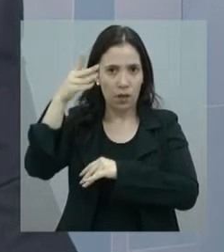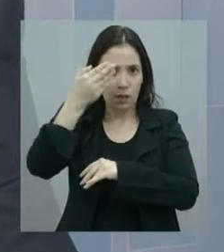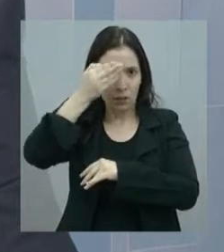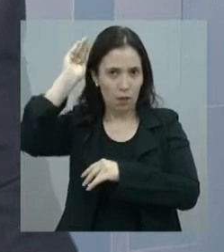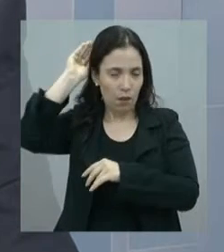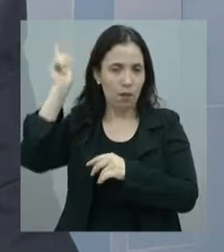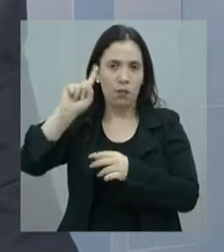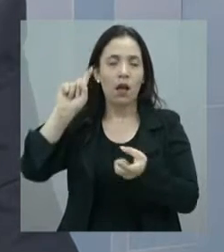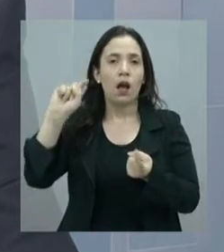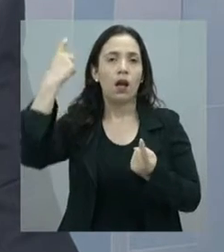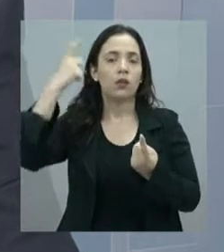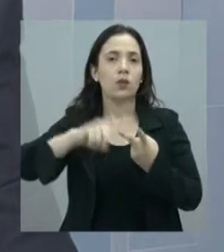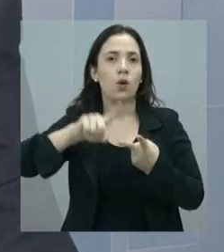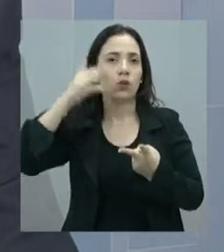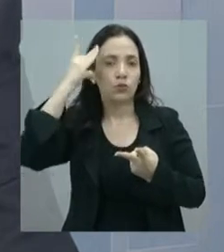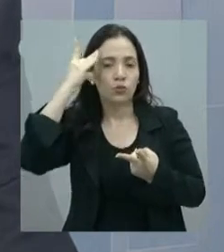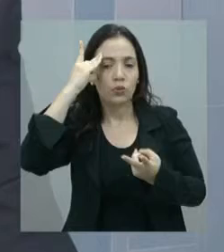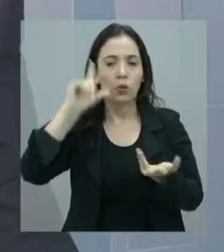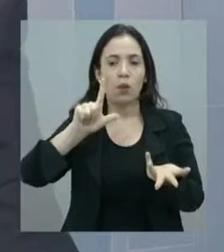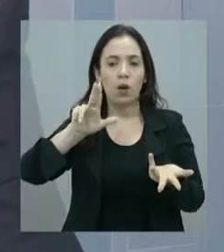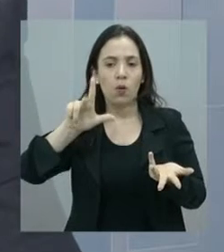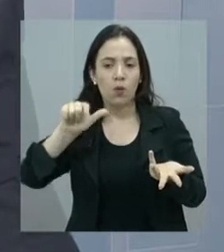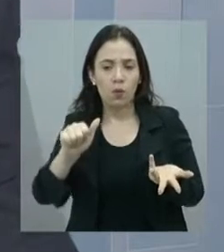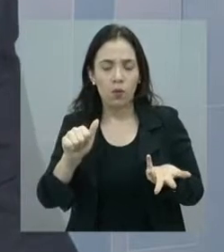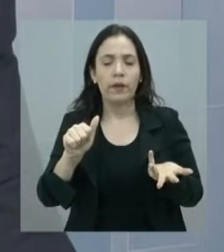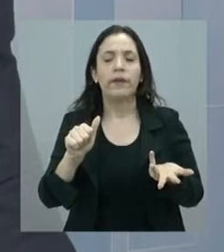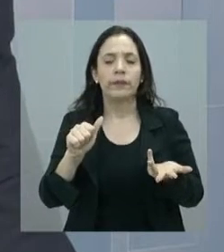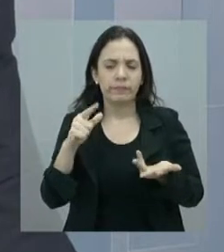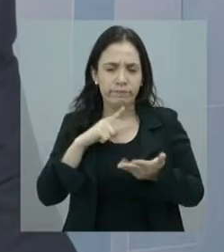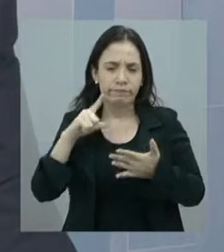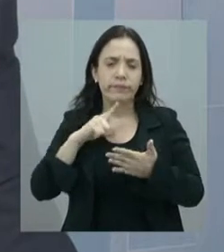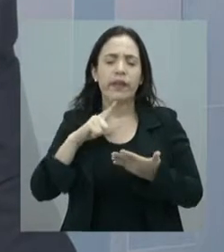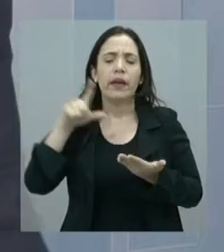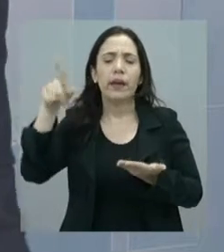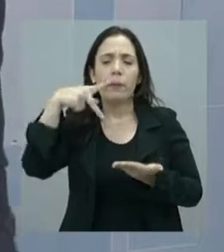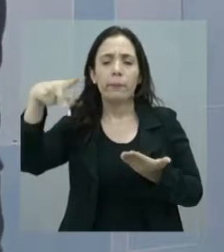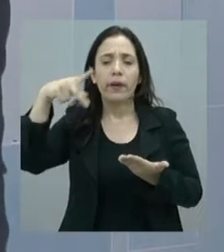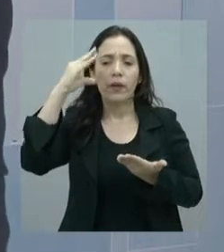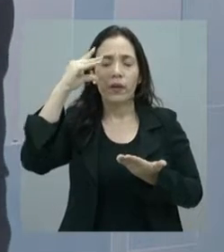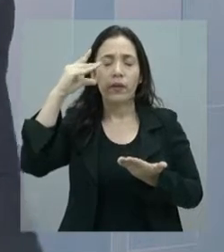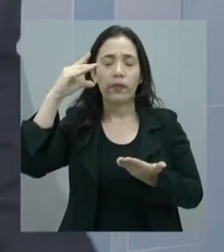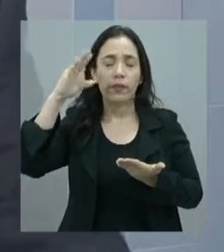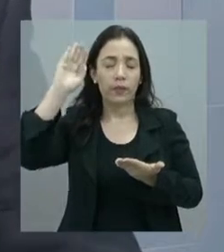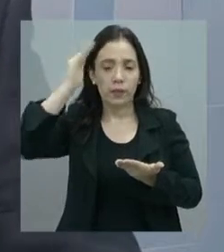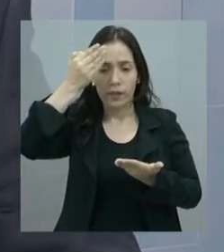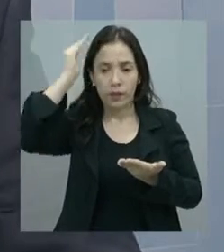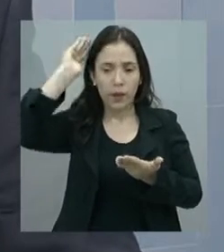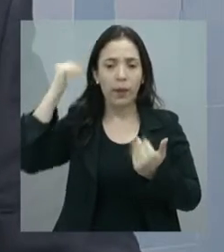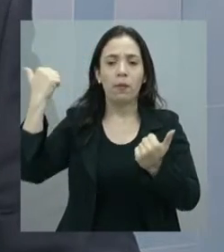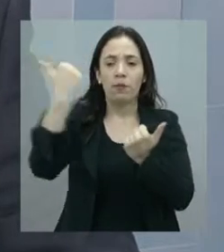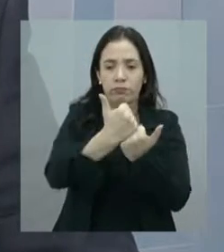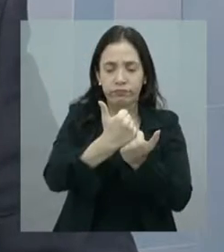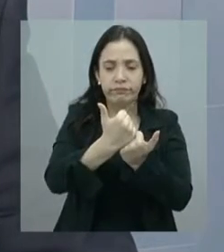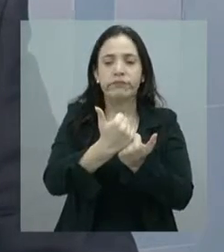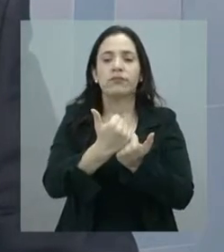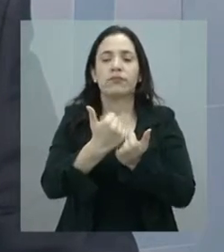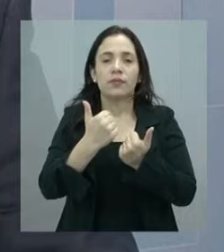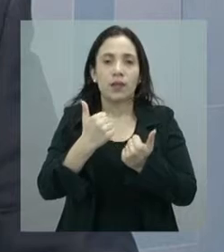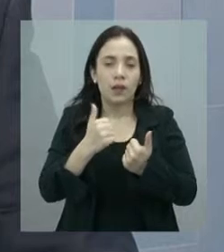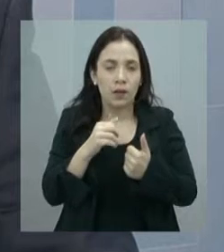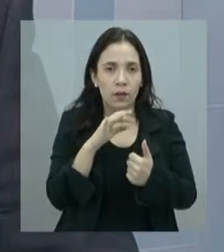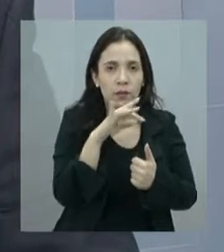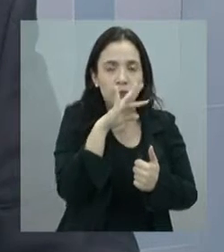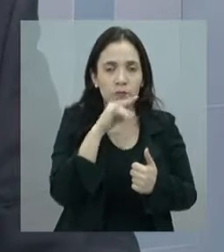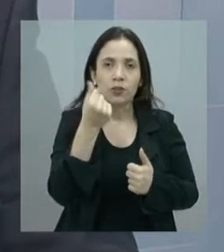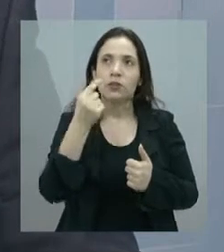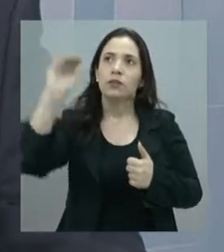Dilma, do governo Lula. A gente vem, é claro que piorou muito do governo Temer e está piorando agora, porque a proporção que o congelamento piora,